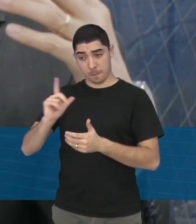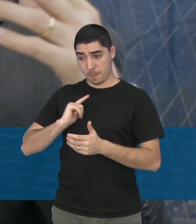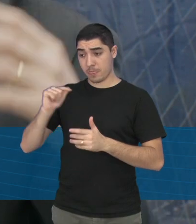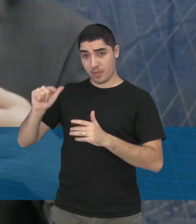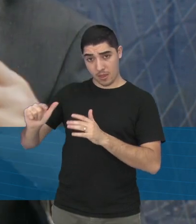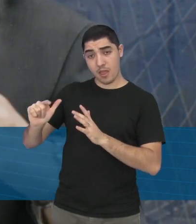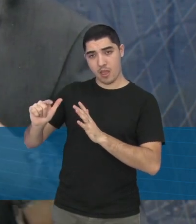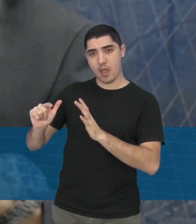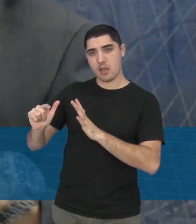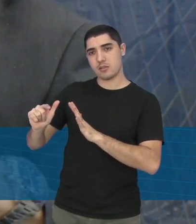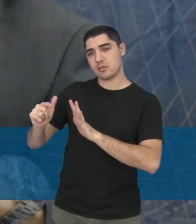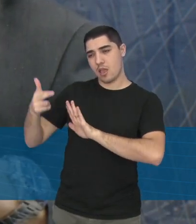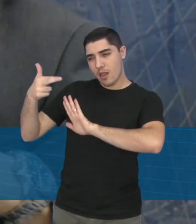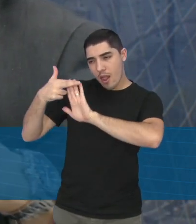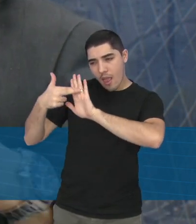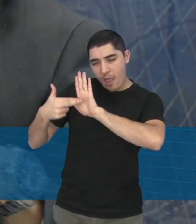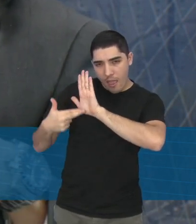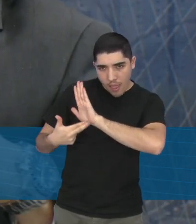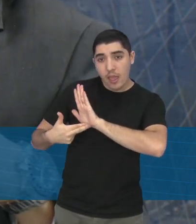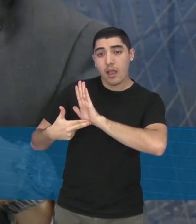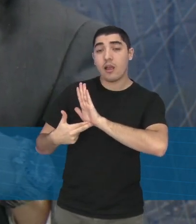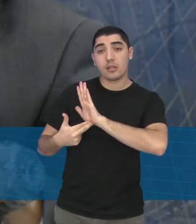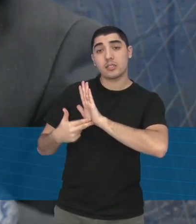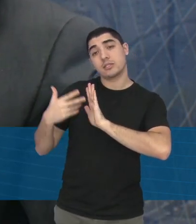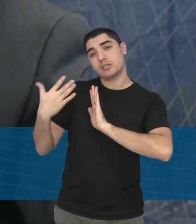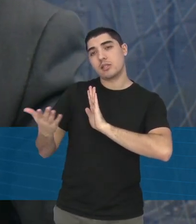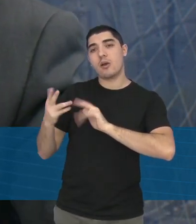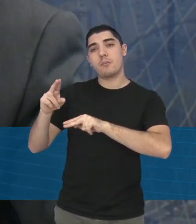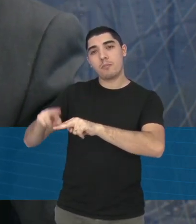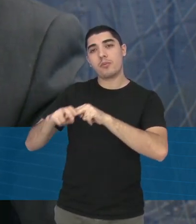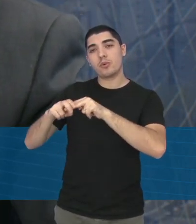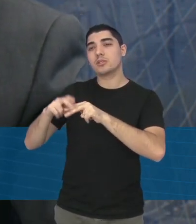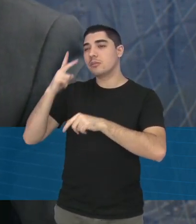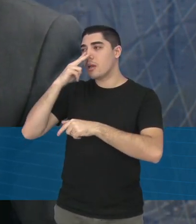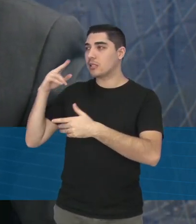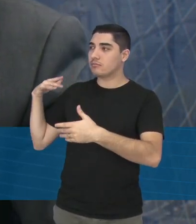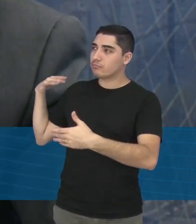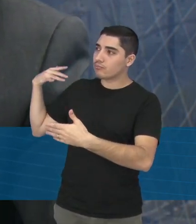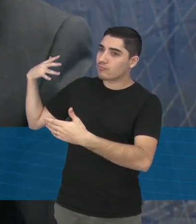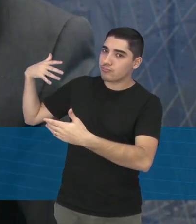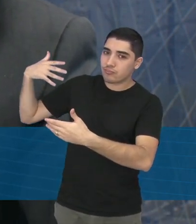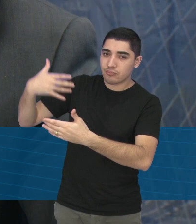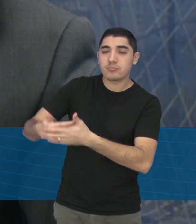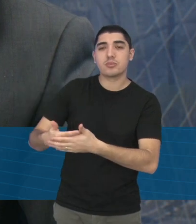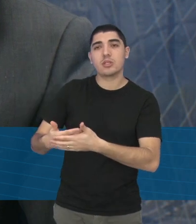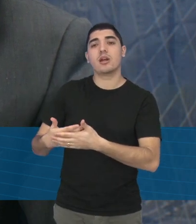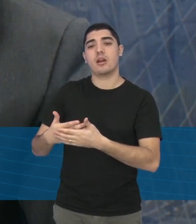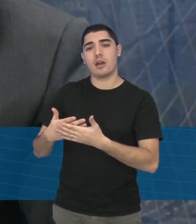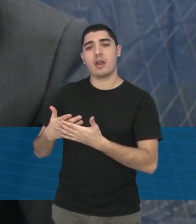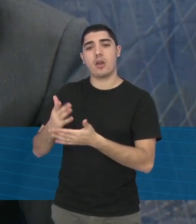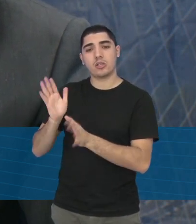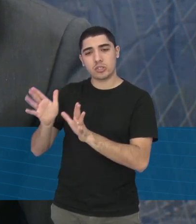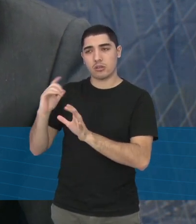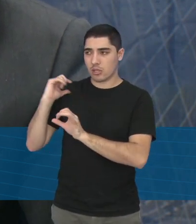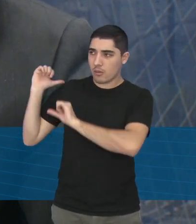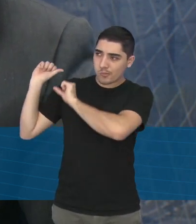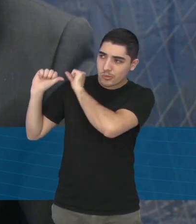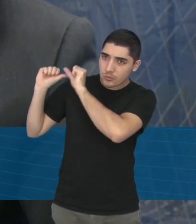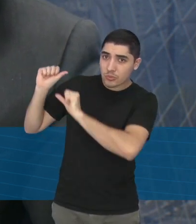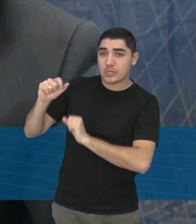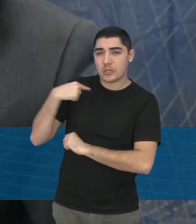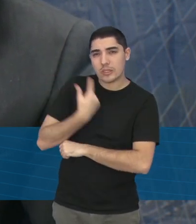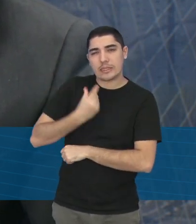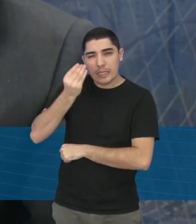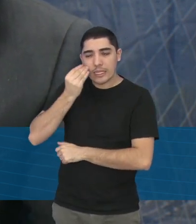uma boa incisão de reforma trabalhista, foi que houve ampliação com o passar do tempo, né, em doses homeopáticas, uma busca